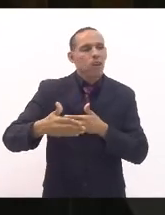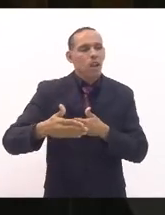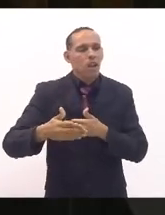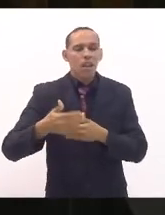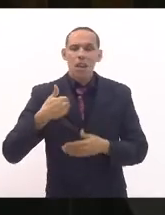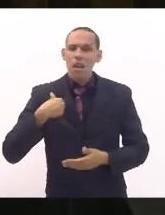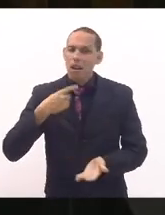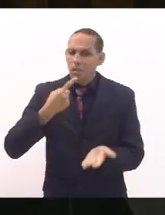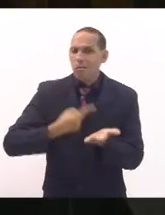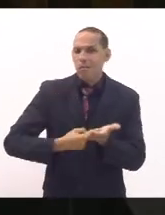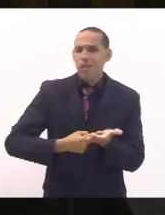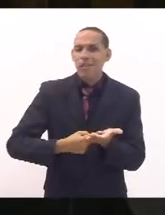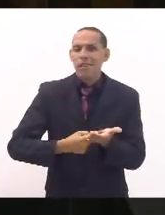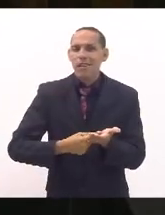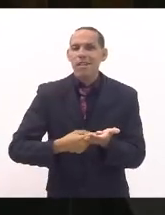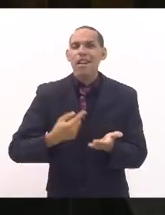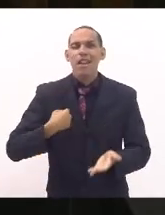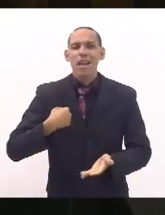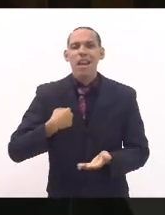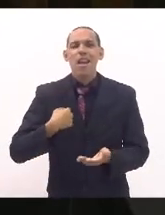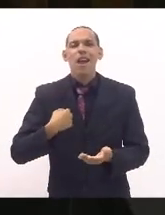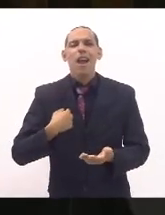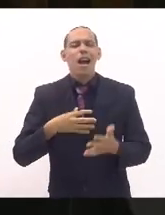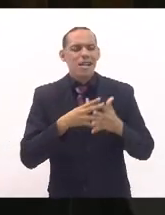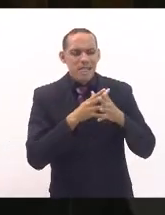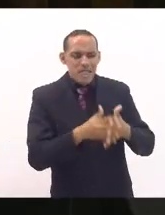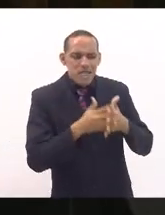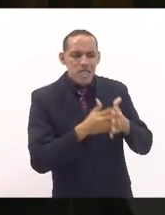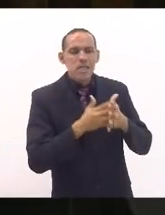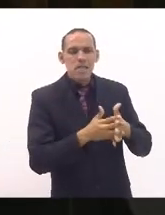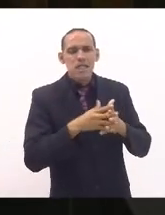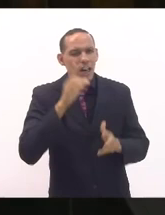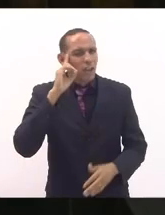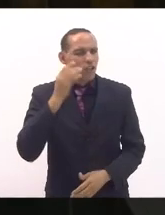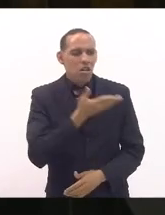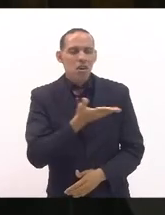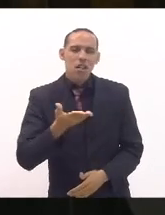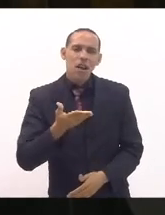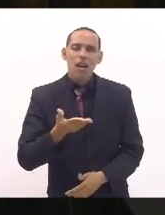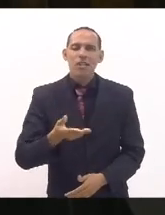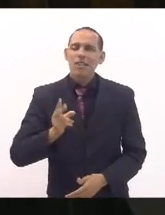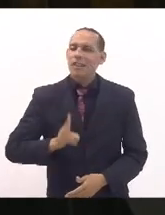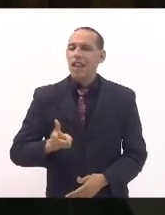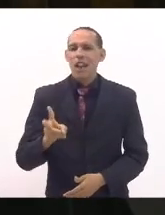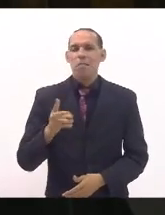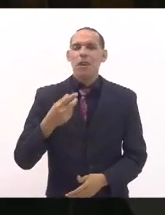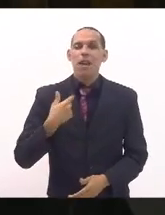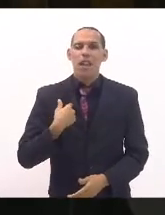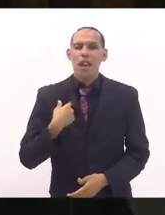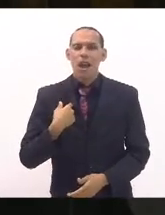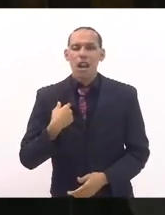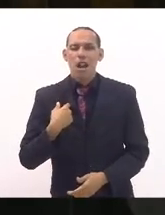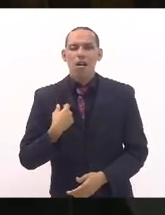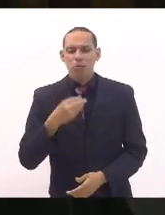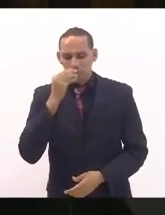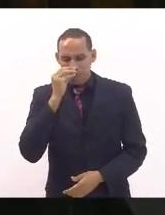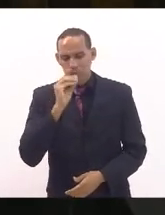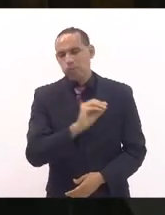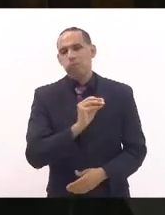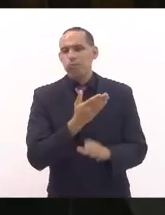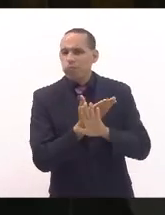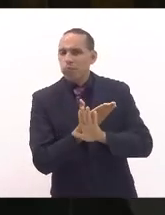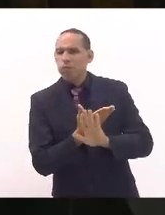compromisso. Dou dias muito difíceis para essa turma, como sempre tenho dado, e refuto todo tipo